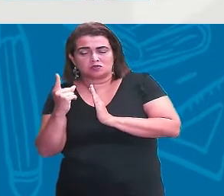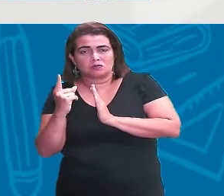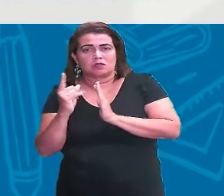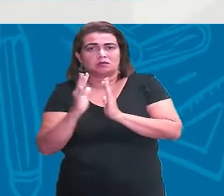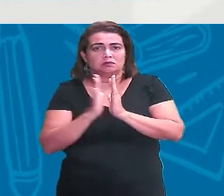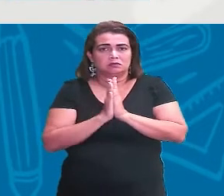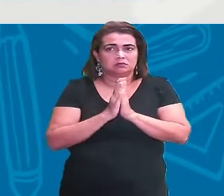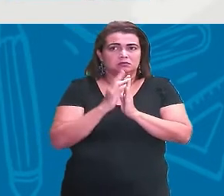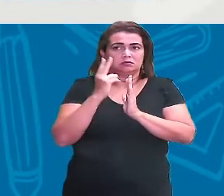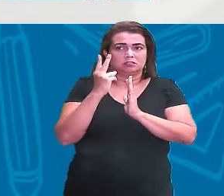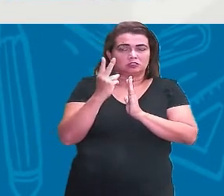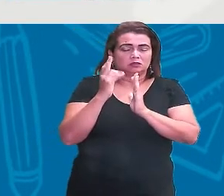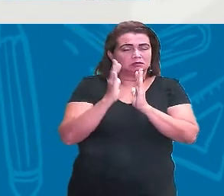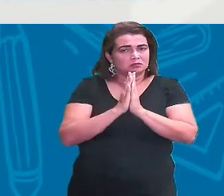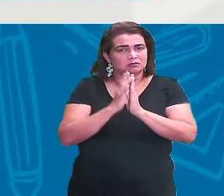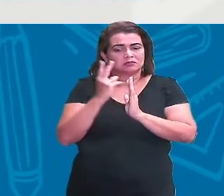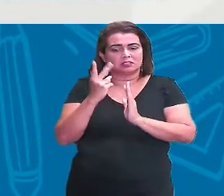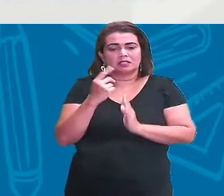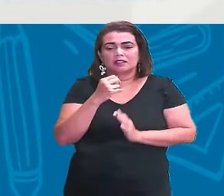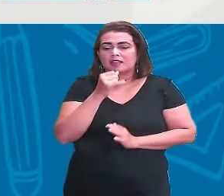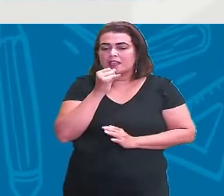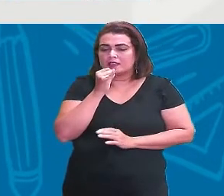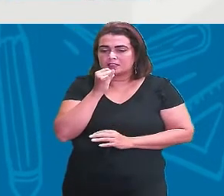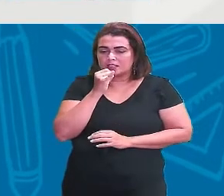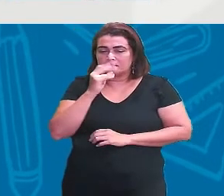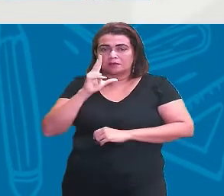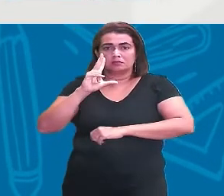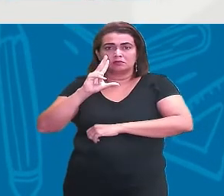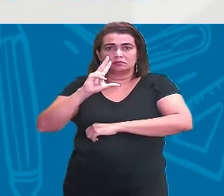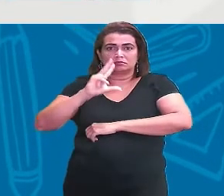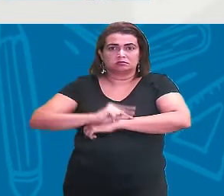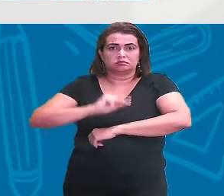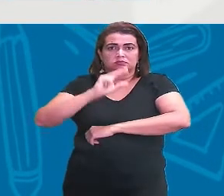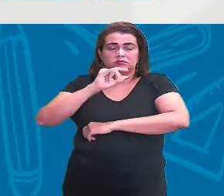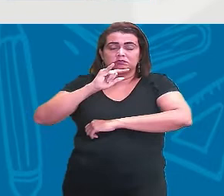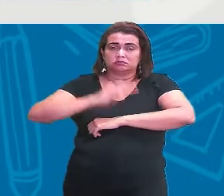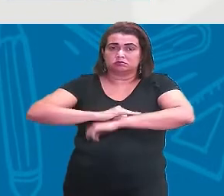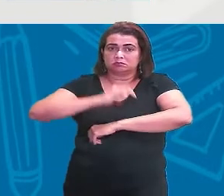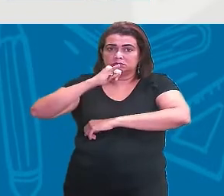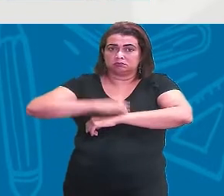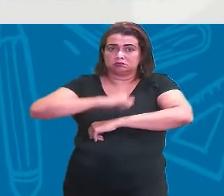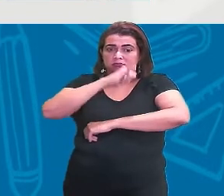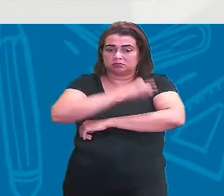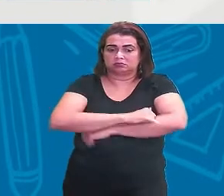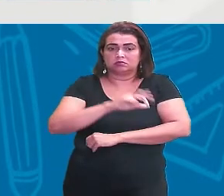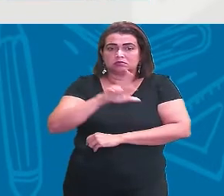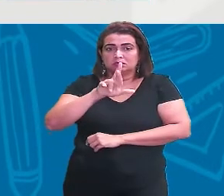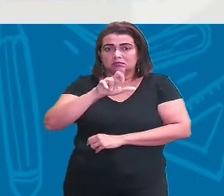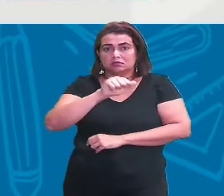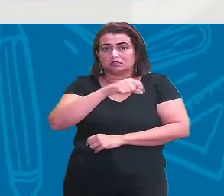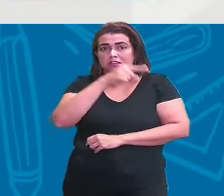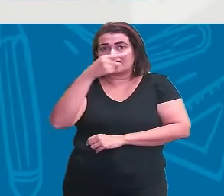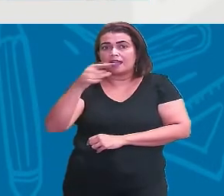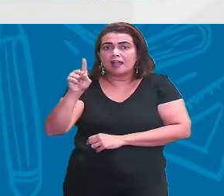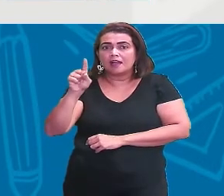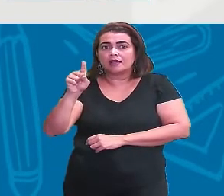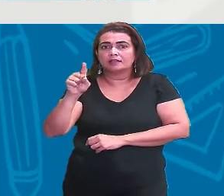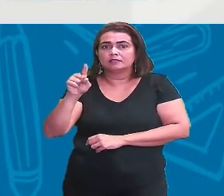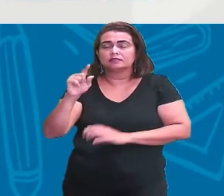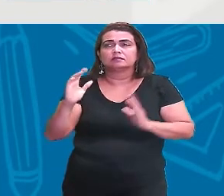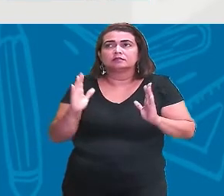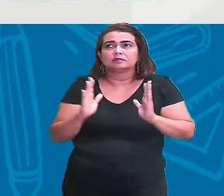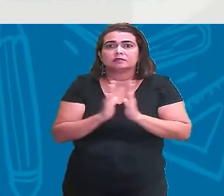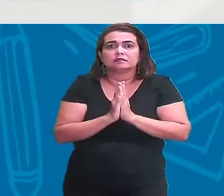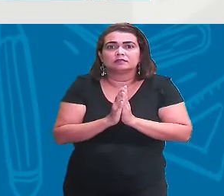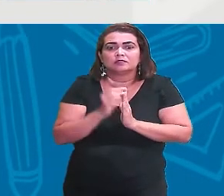rã. Então, quando eu abro a boca, eu falo um único som. Rã. Então, tem que estar juntinhas as